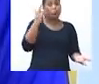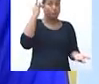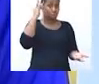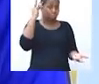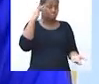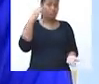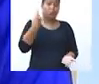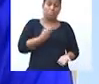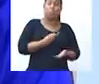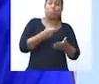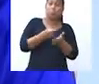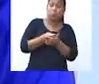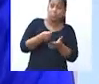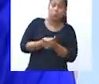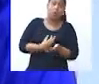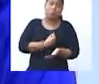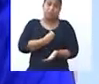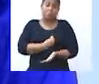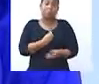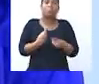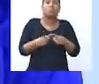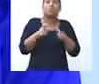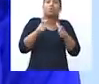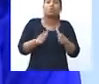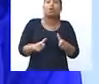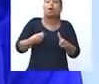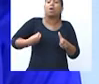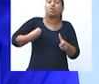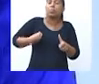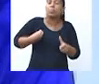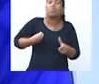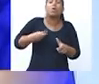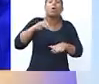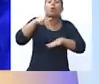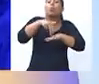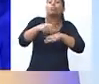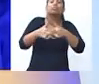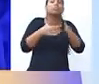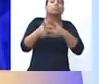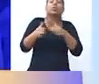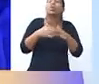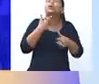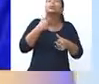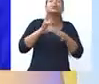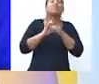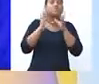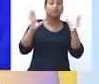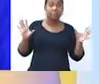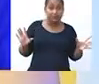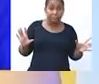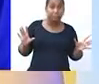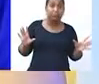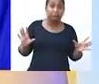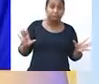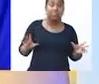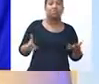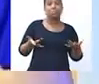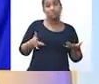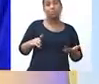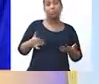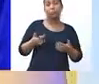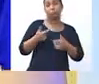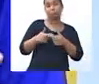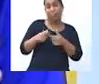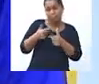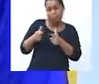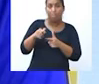para estar presente, porque o lugar de mulher é onde ela quiser, fazendo o que ela quiser. E, claro, desde que não prejudique ninguém, a gente